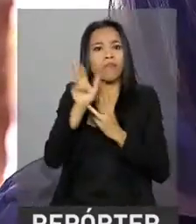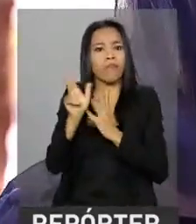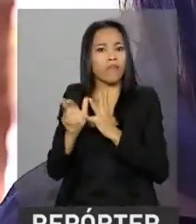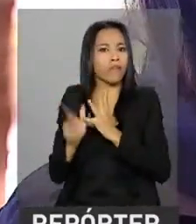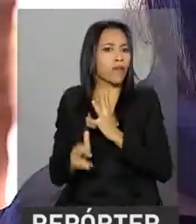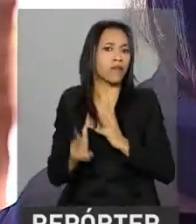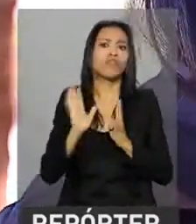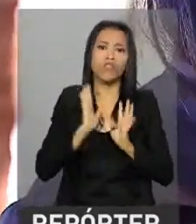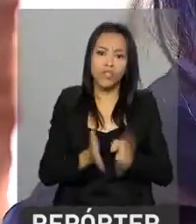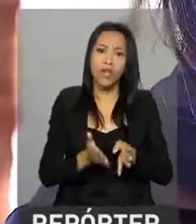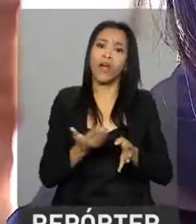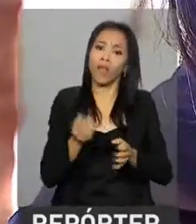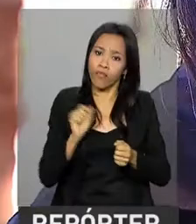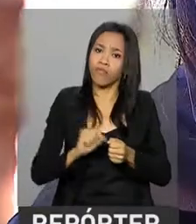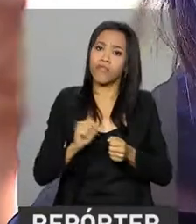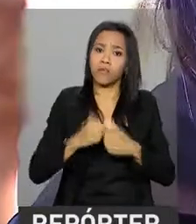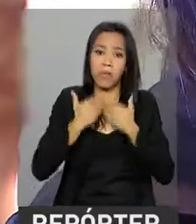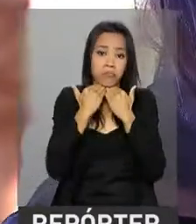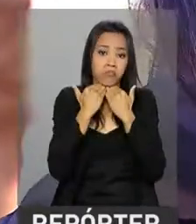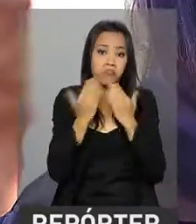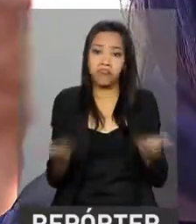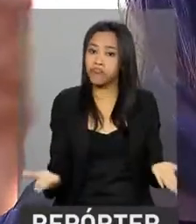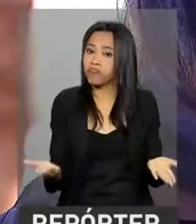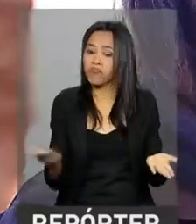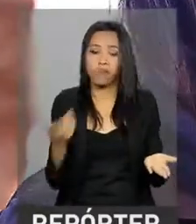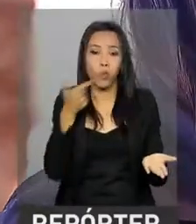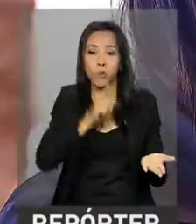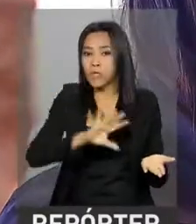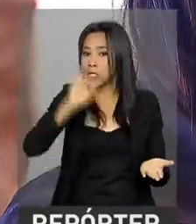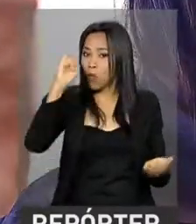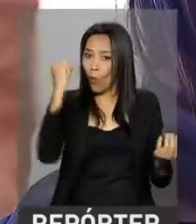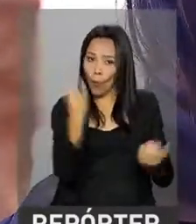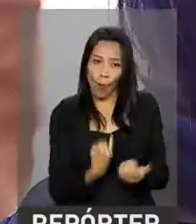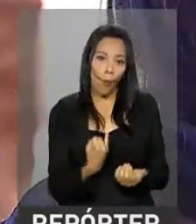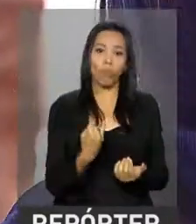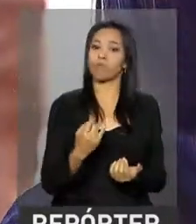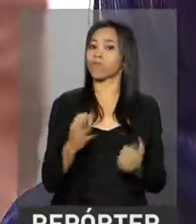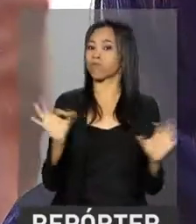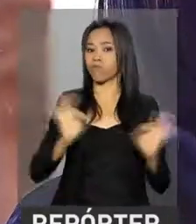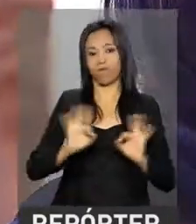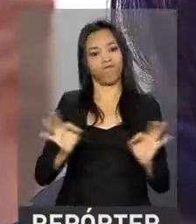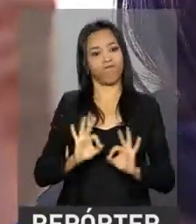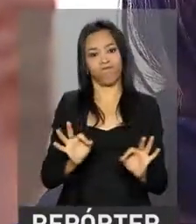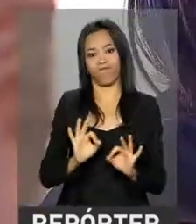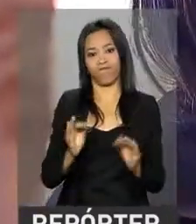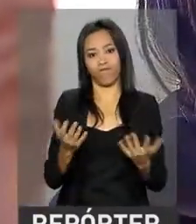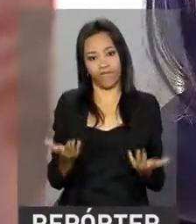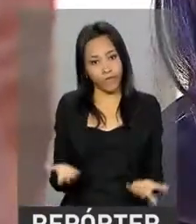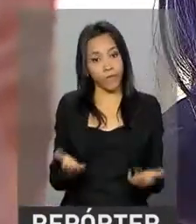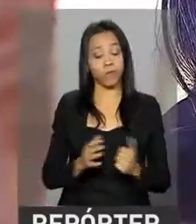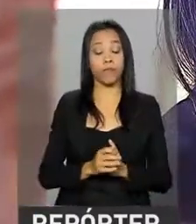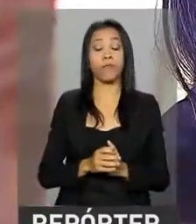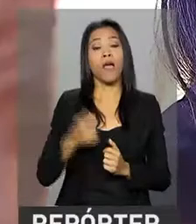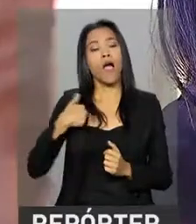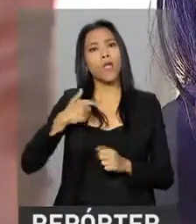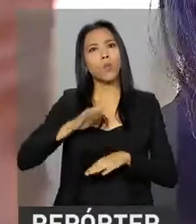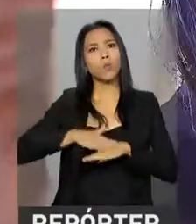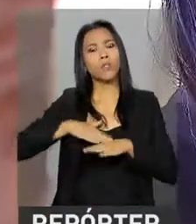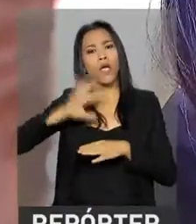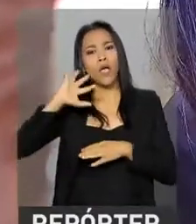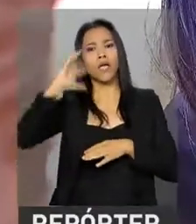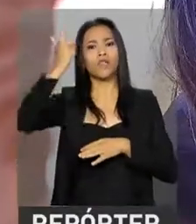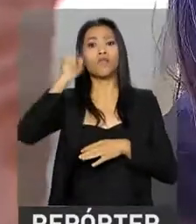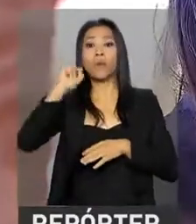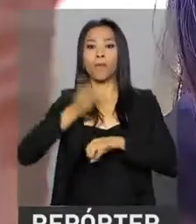eu já tinha feito. E mesmo assim eu não conseguia ter resposta objetiva, né? E aí foi quando eu